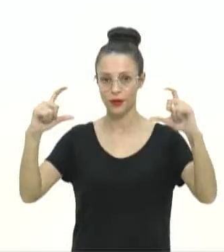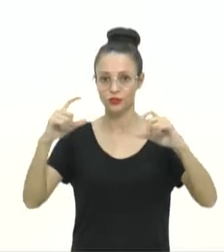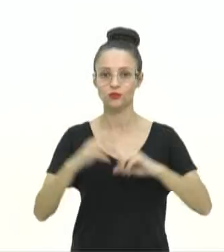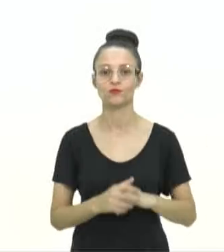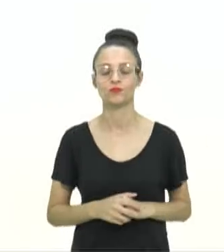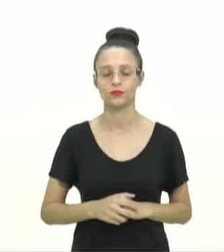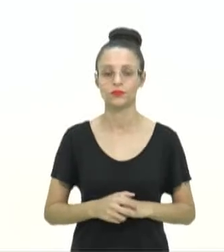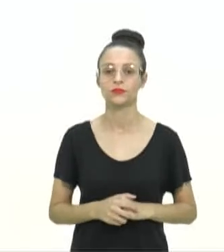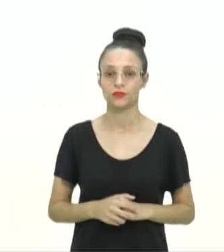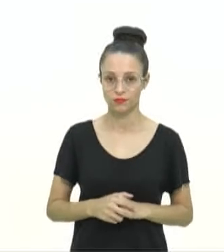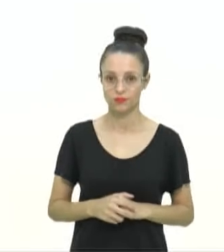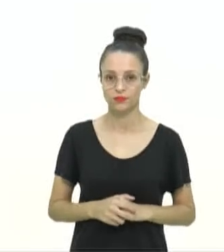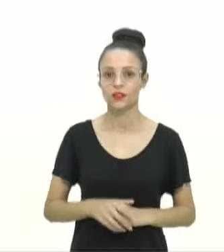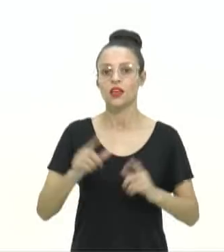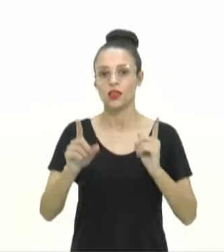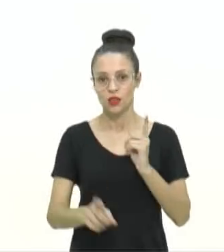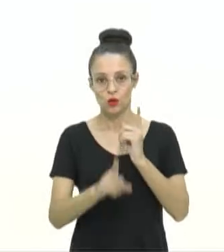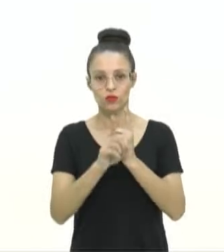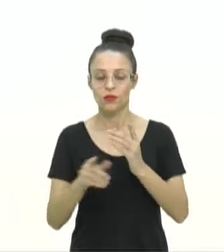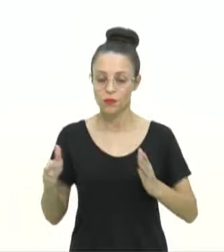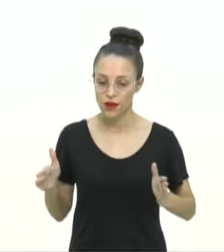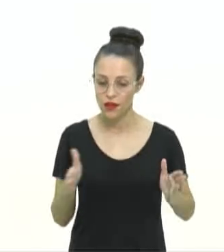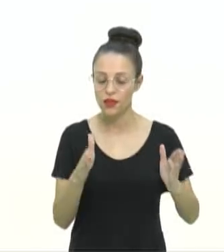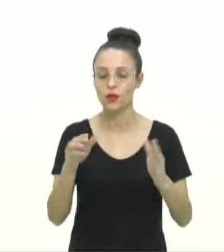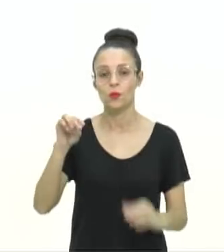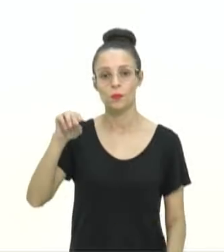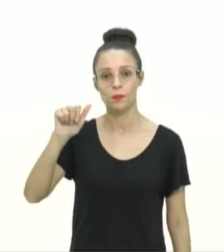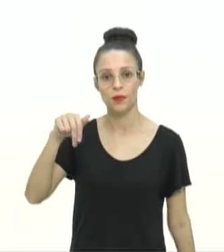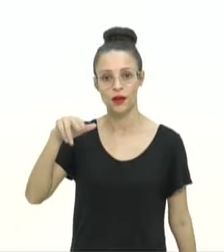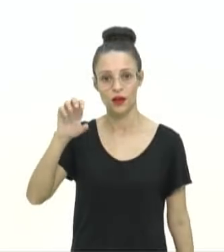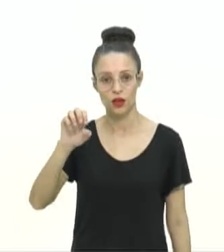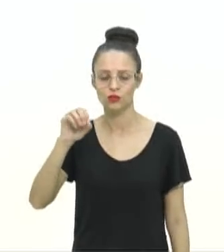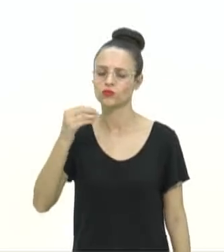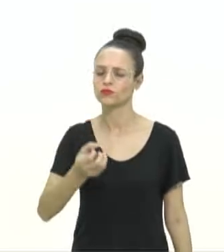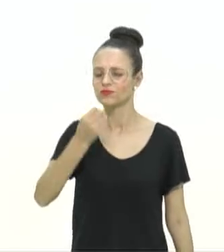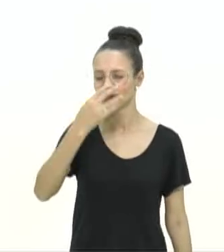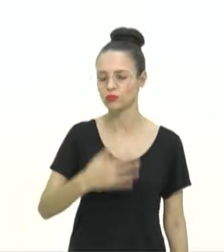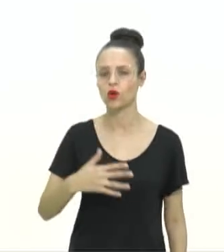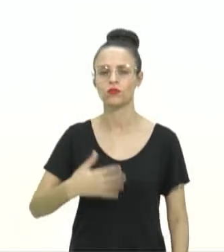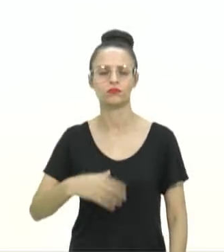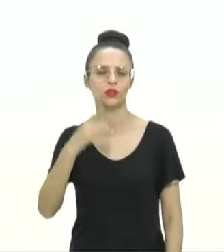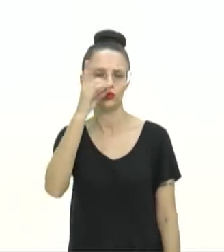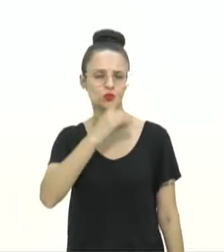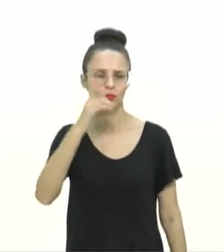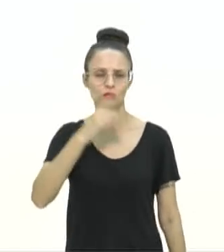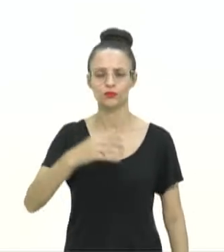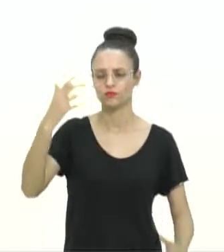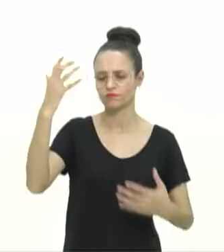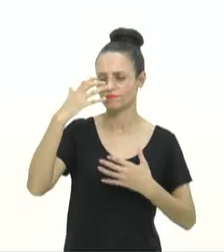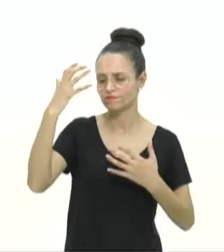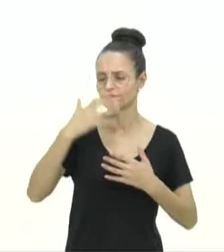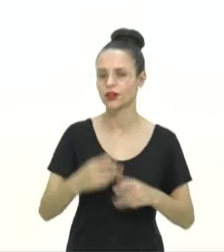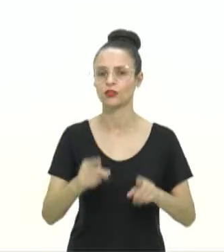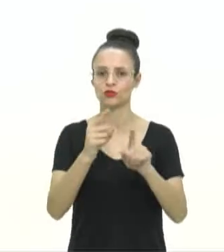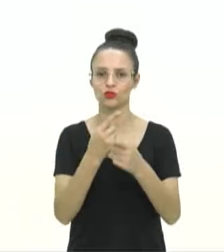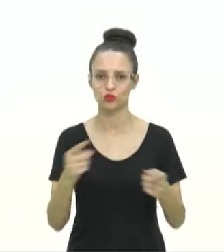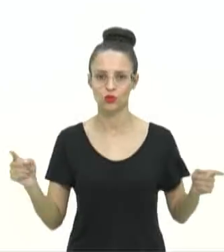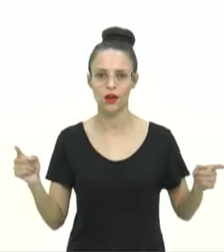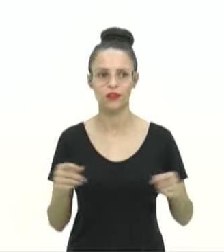Logo encontramos o rio do Manso, que serve para um bom domingo de banho e churrasco. Por que